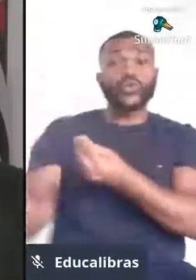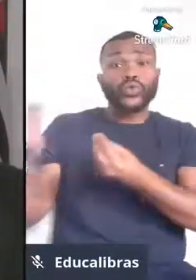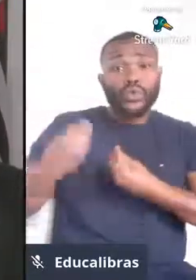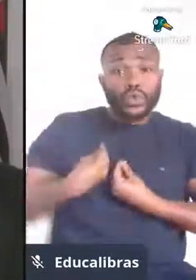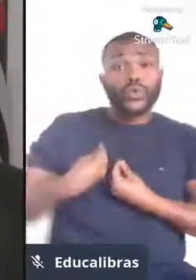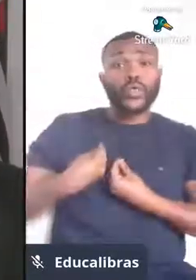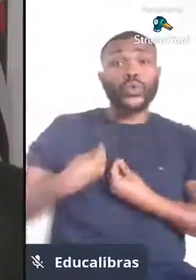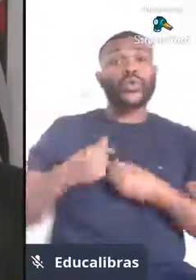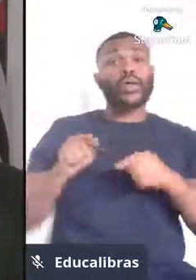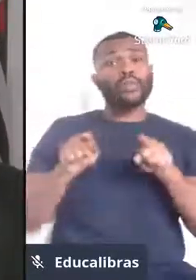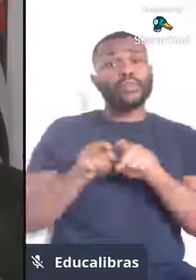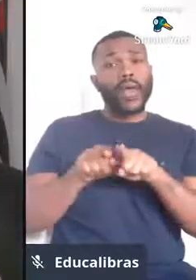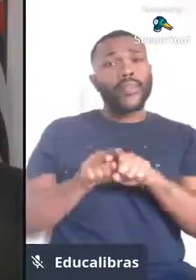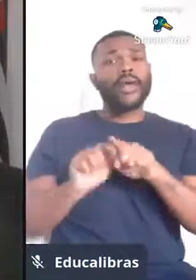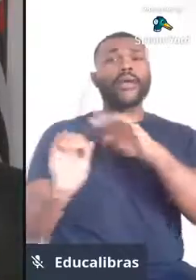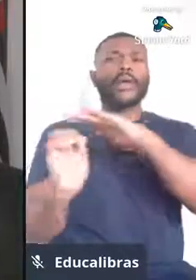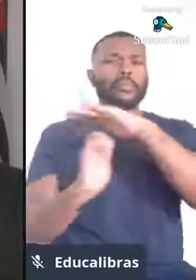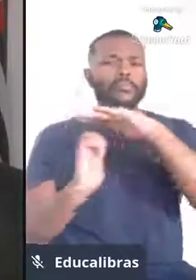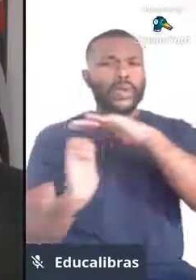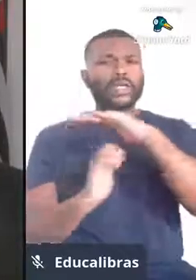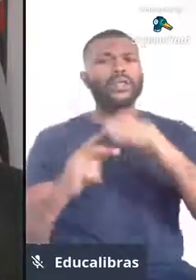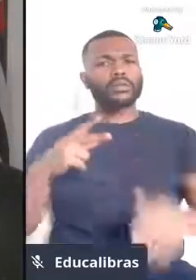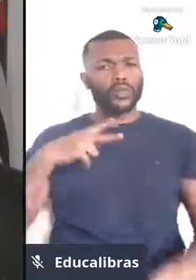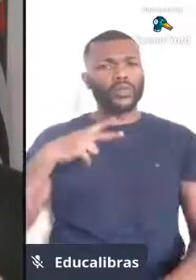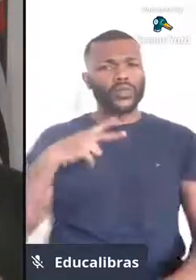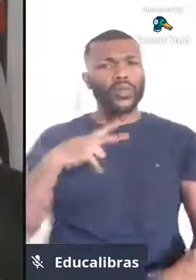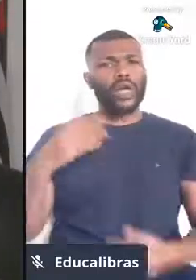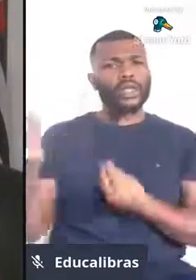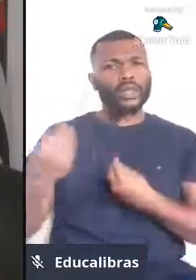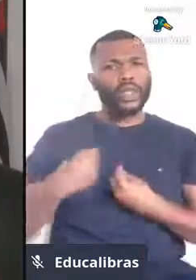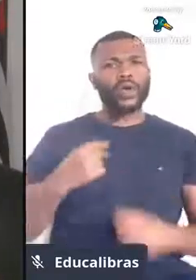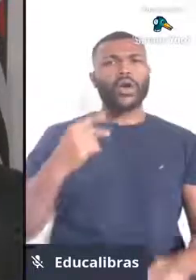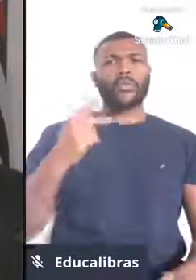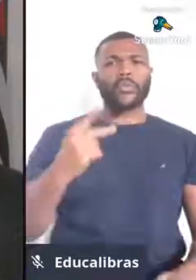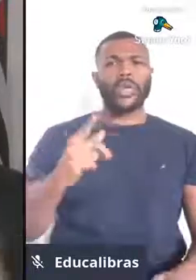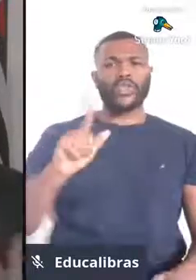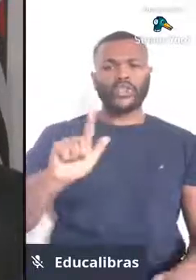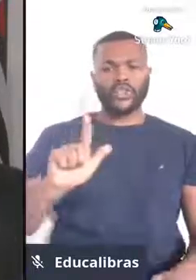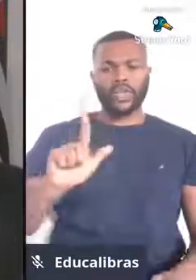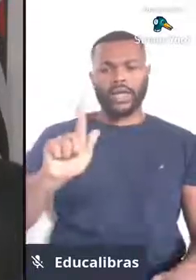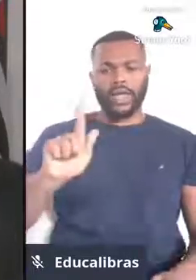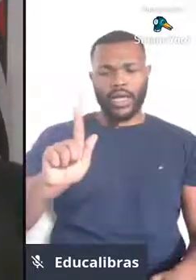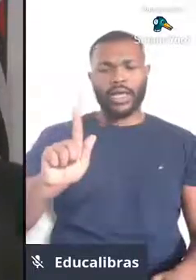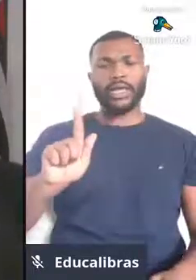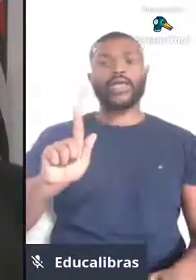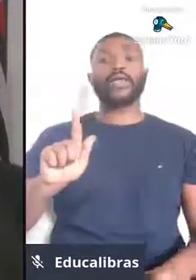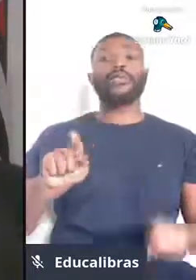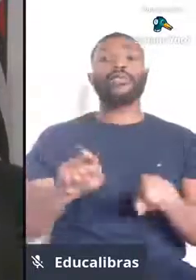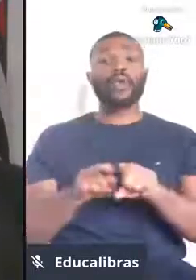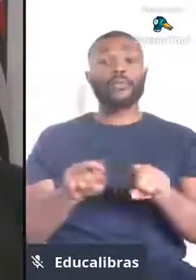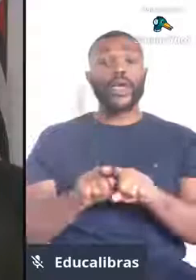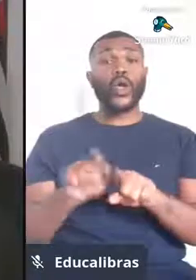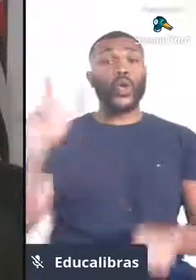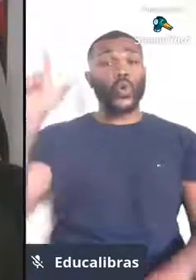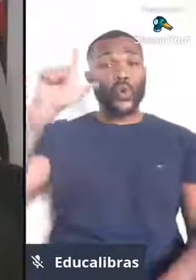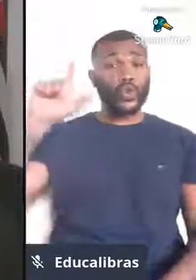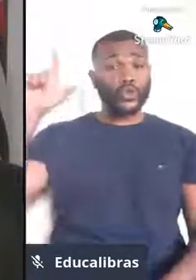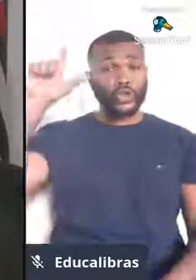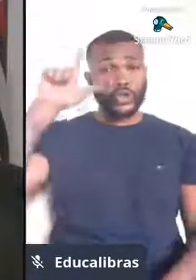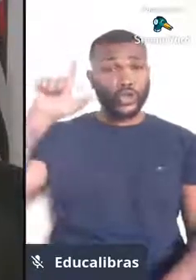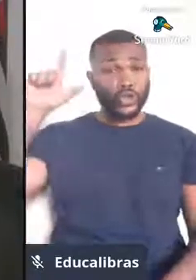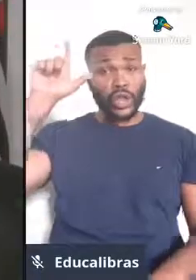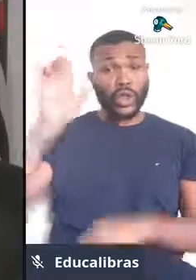iniciativa privada. A gente está até com a PGL Logística, a empresa privada que tem doado aí o seu auxílio para que a gente